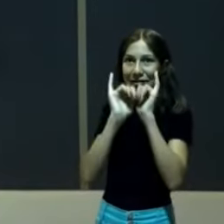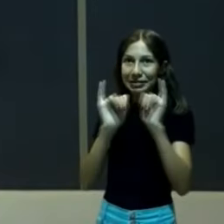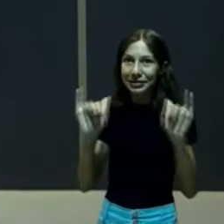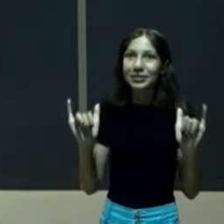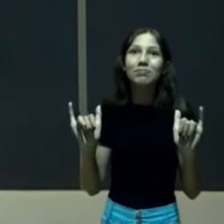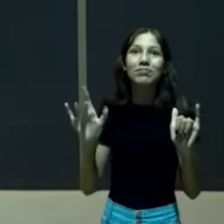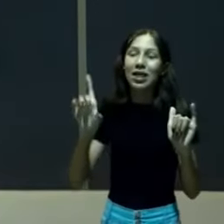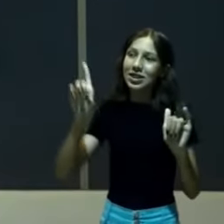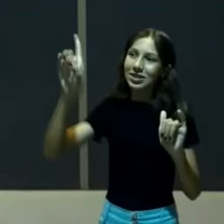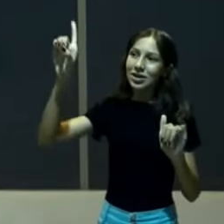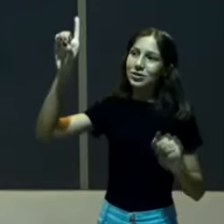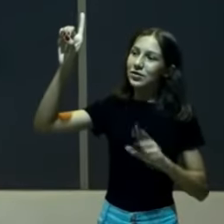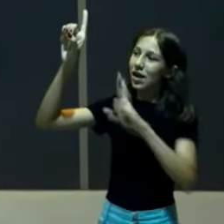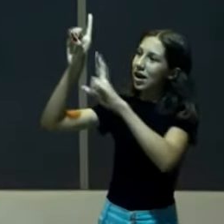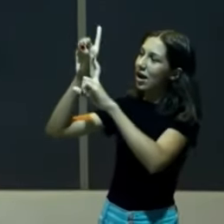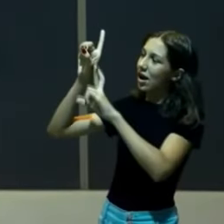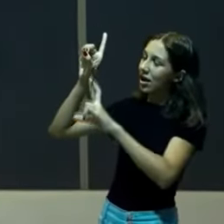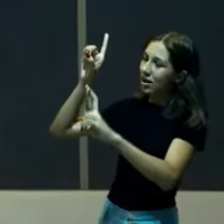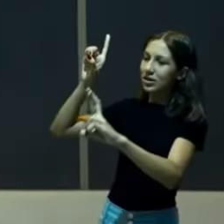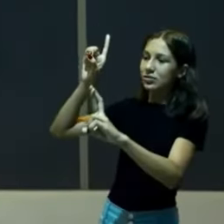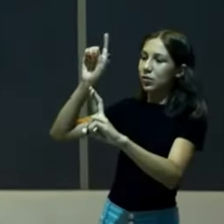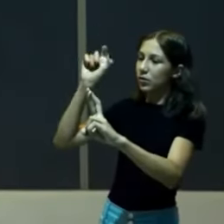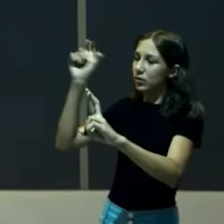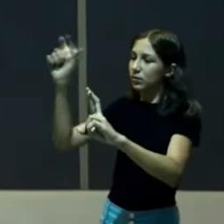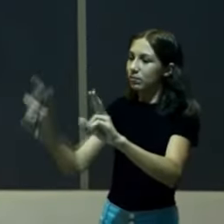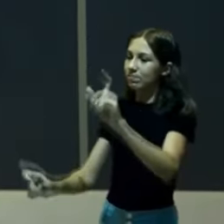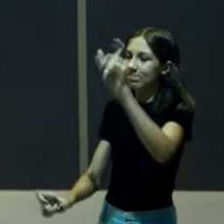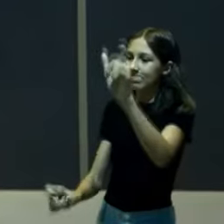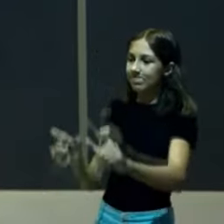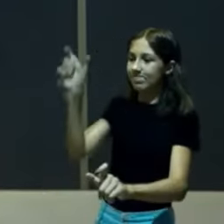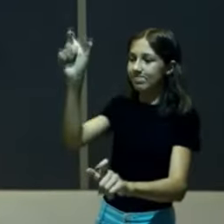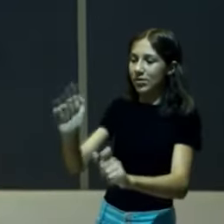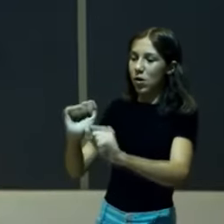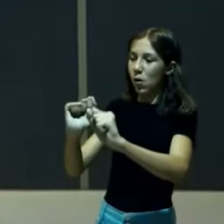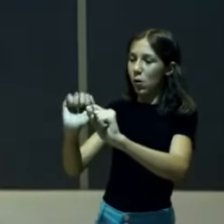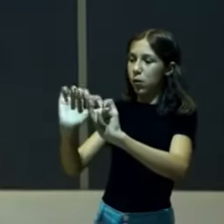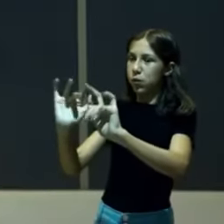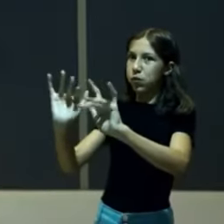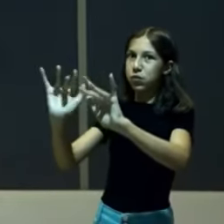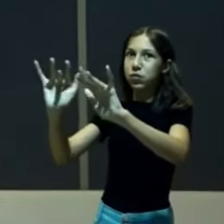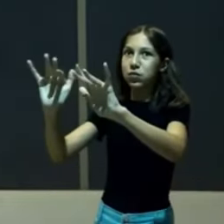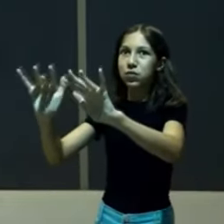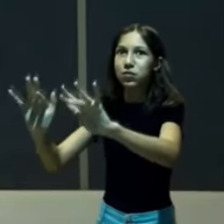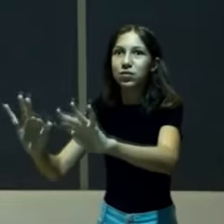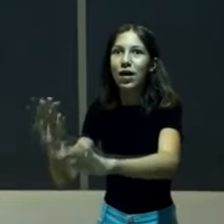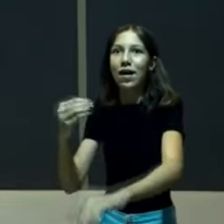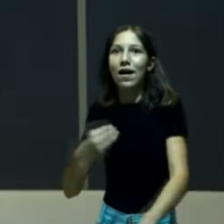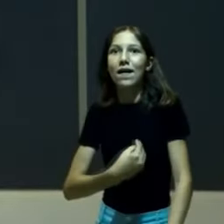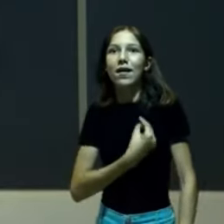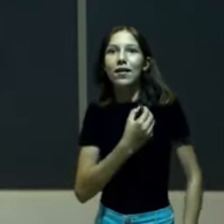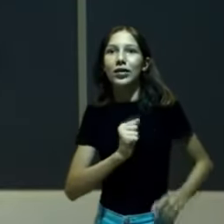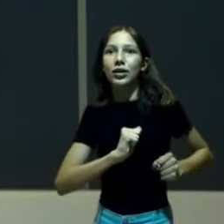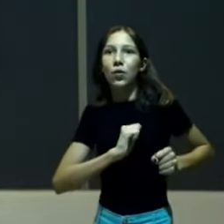o meu Deus vai responder de forma generosa para vocês. Creiam, o